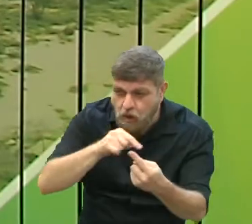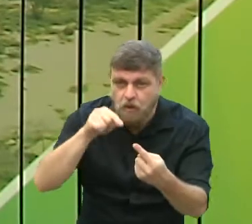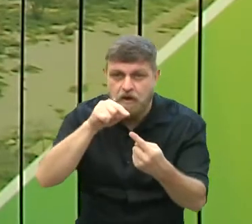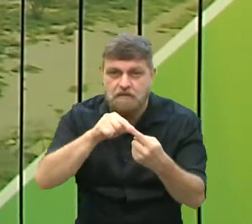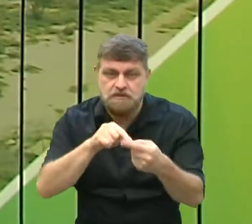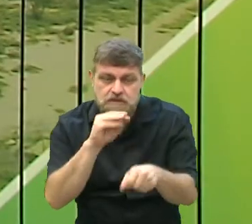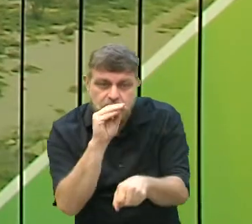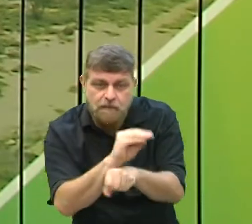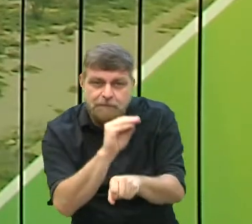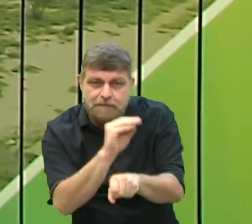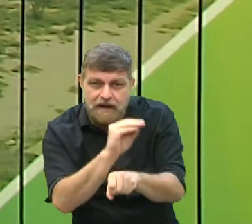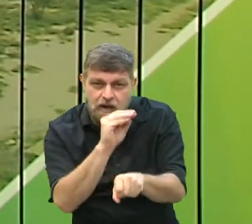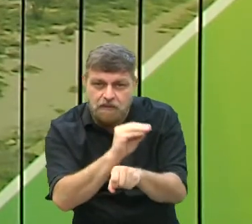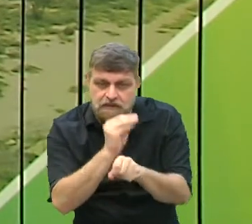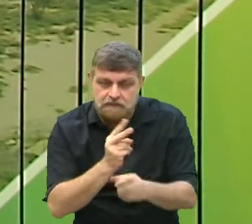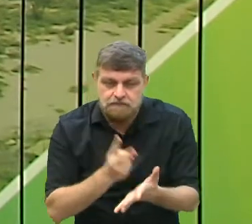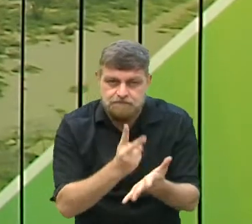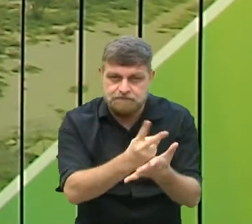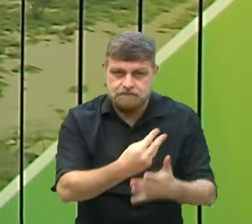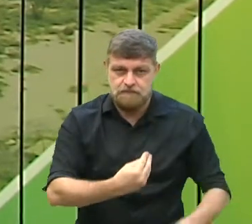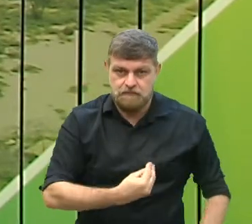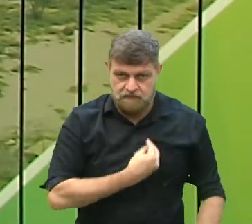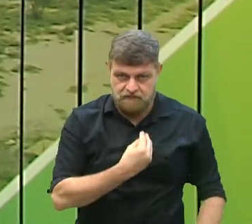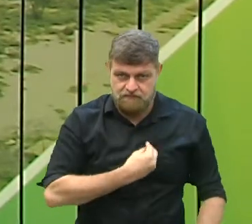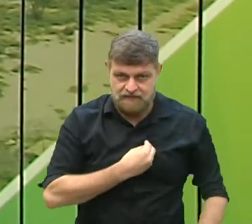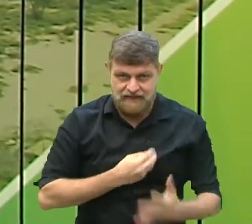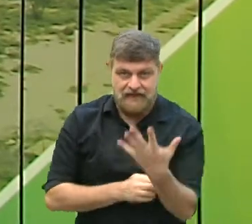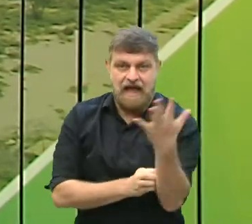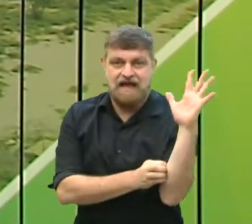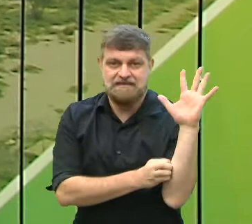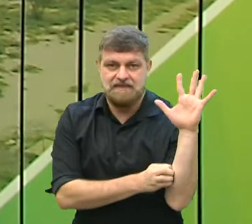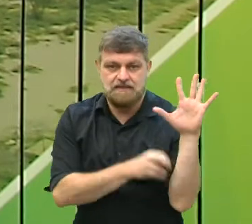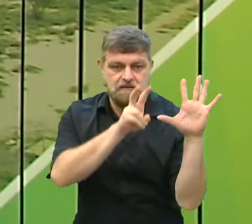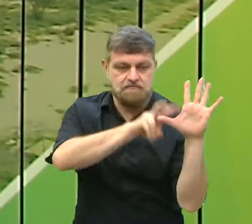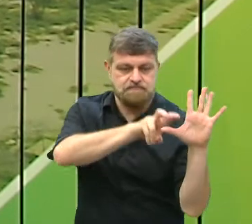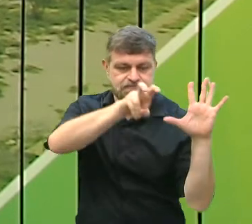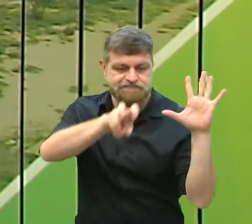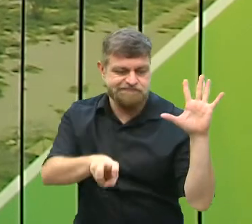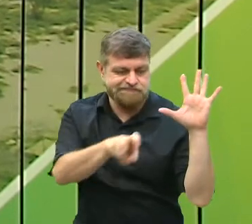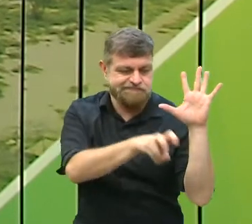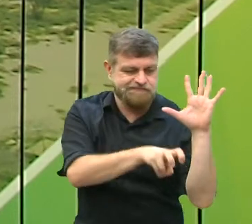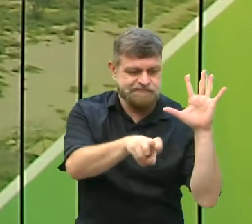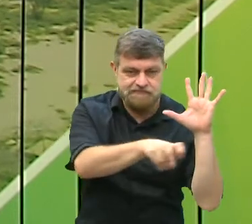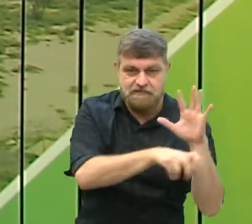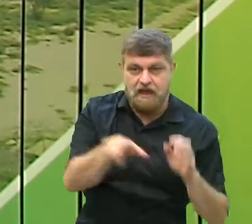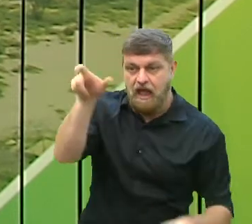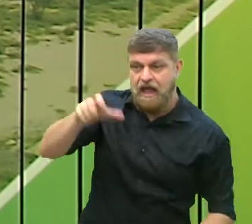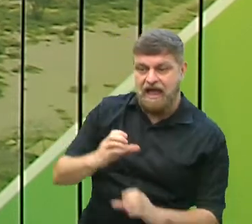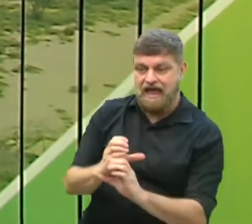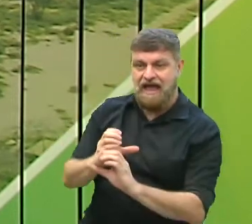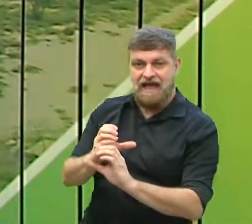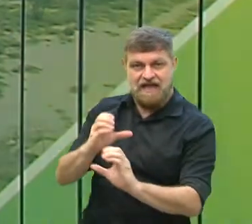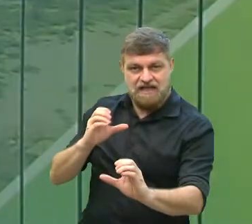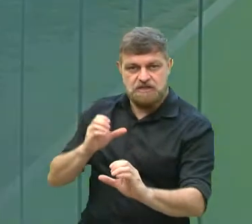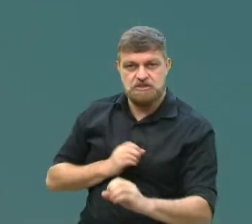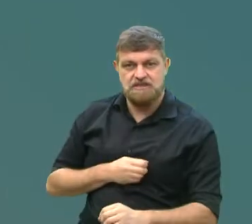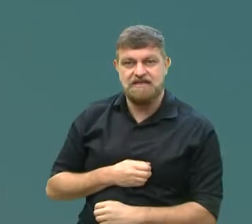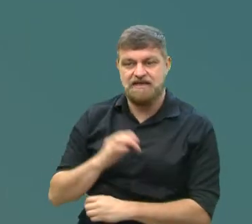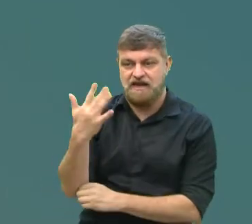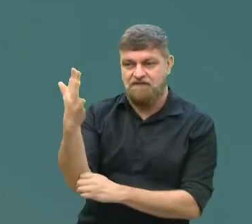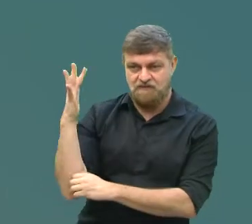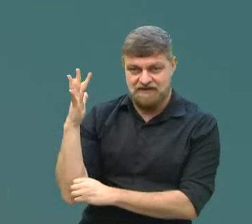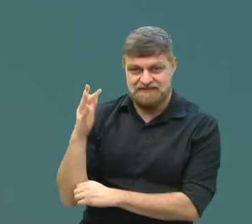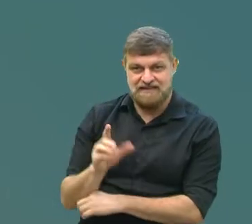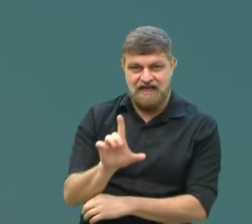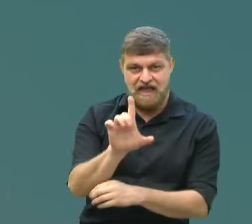proteger essa espécie e preservar as áreas em que ela vive. Uma delas é a engenheira florestal Denise Marçal Rambaldi,